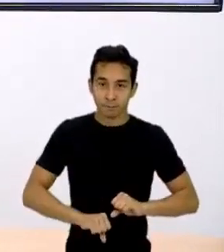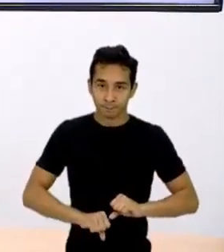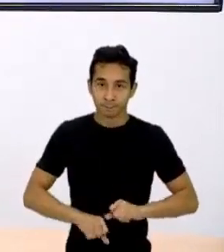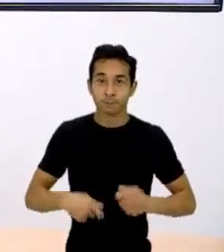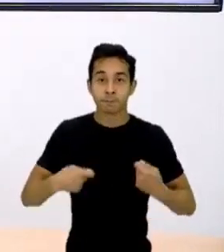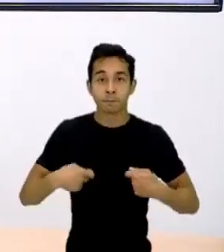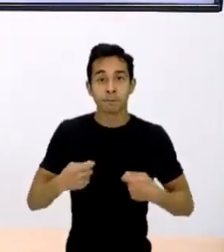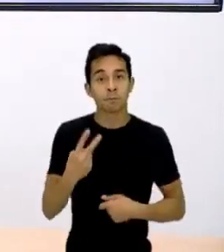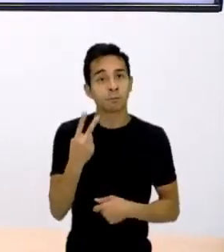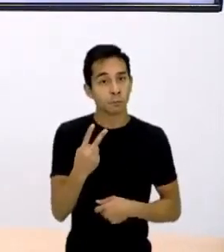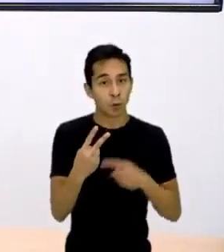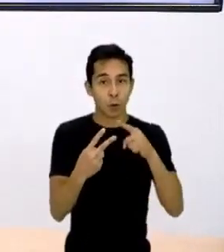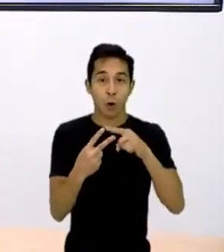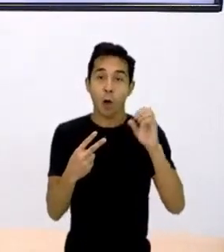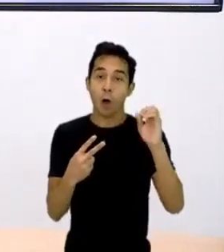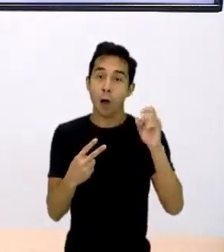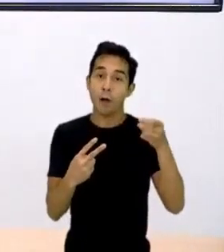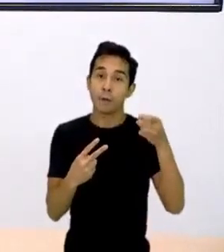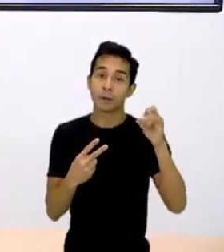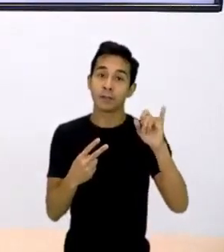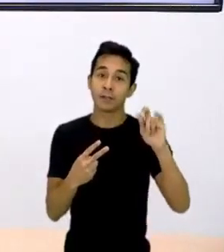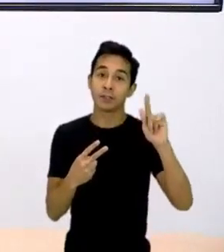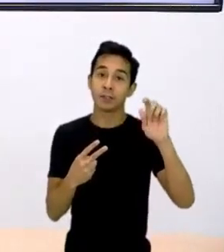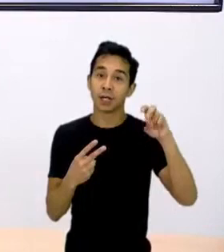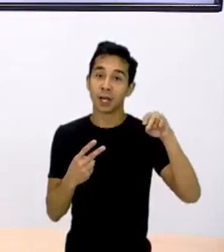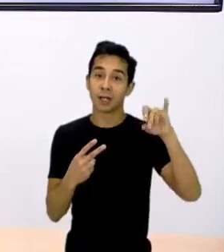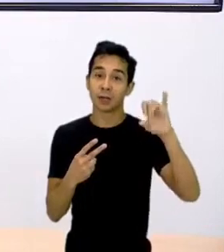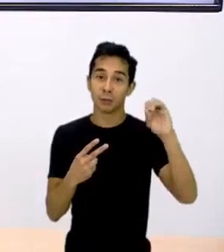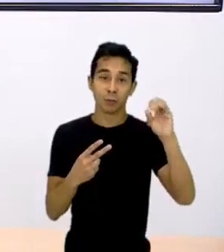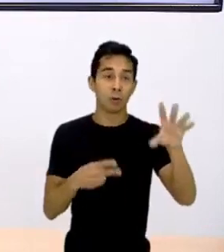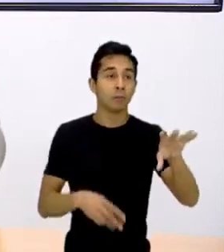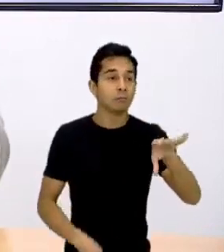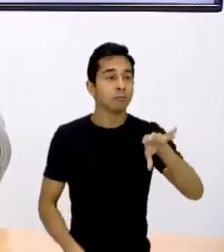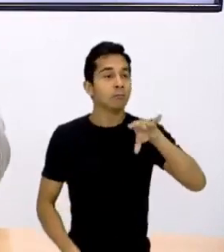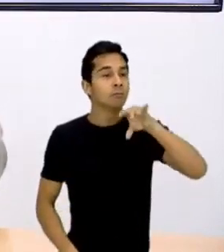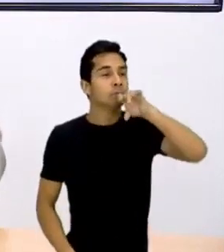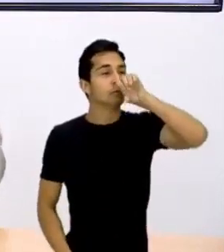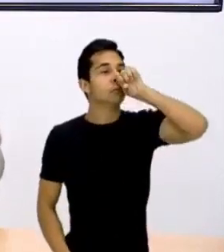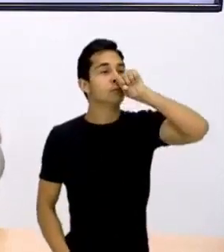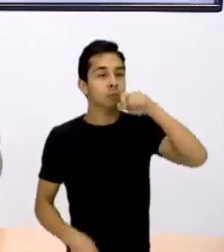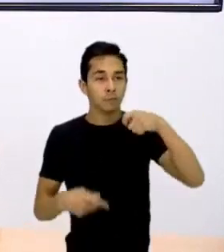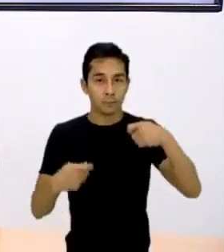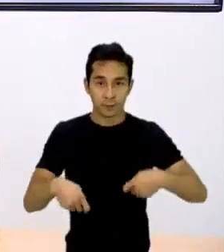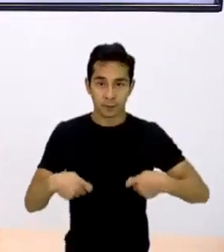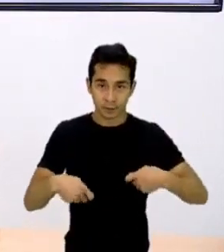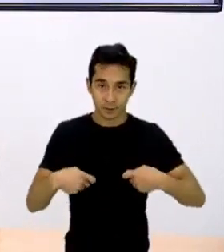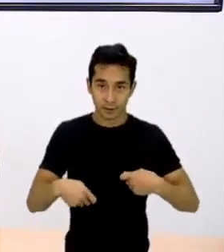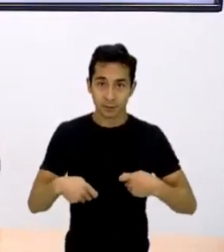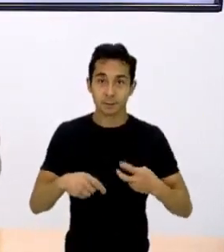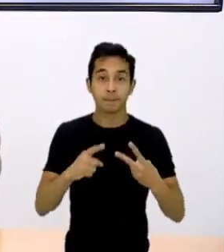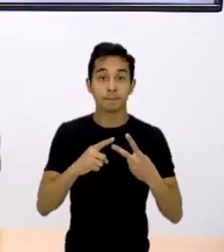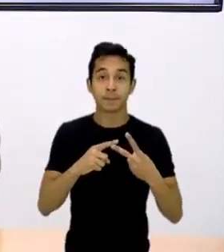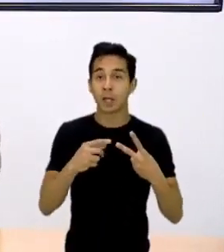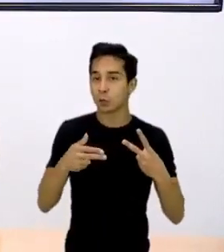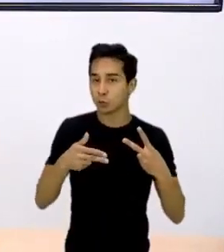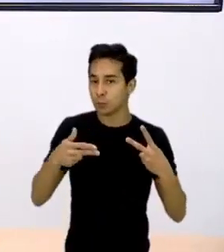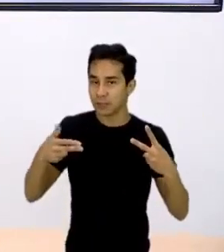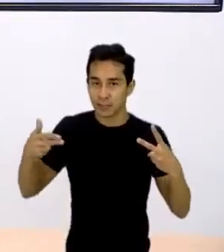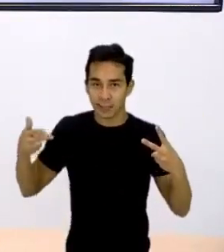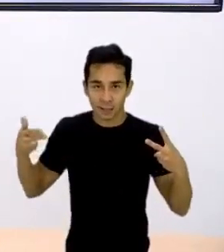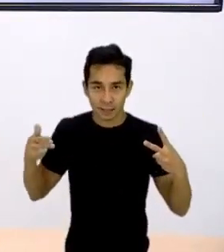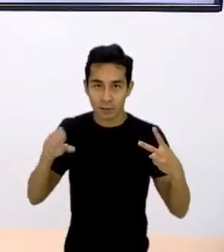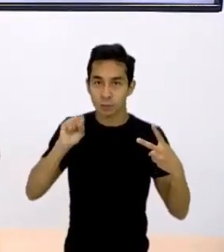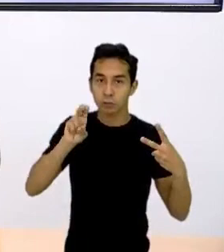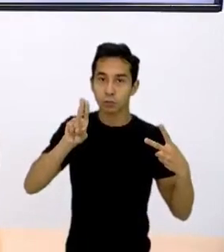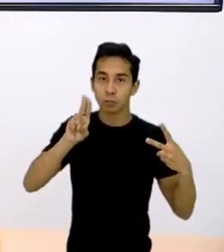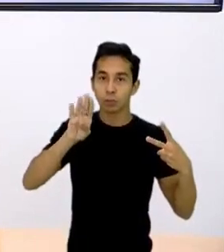do oxigênio que vem através do sistema respiratório e de algumas substâncias que são produzidas